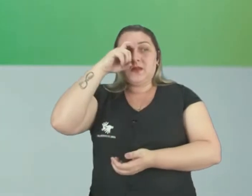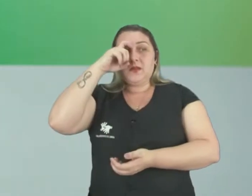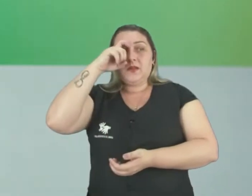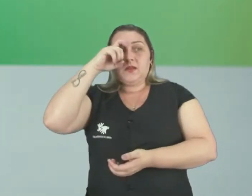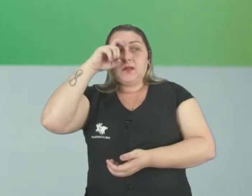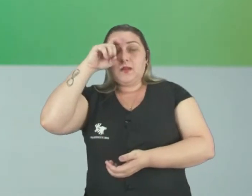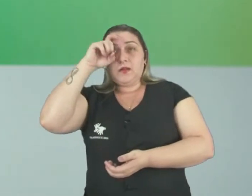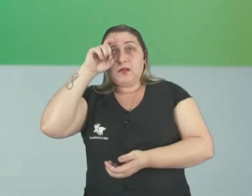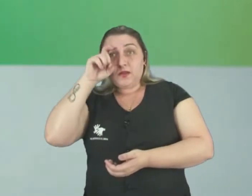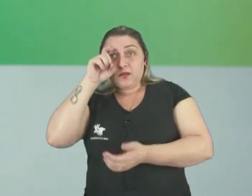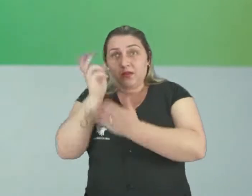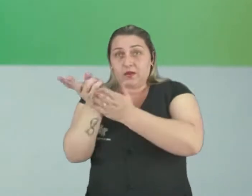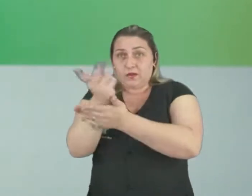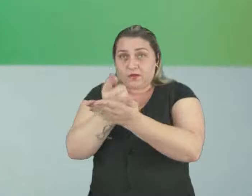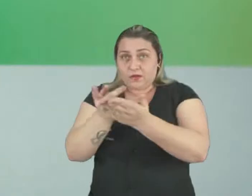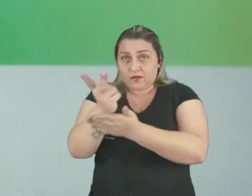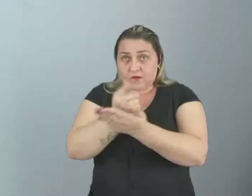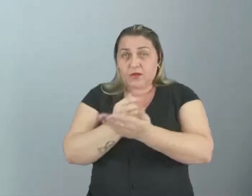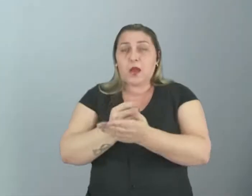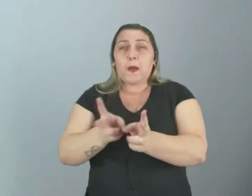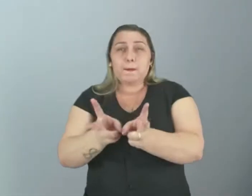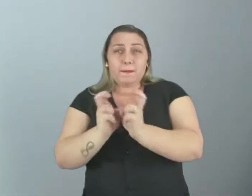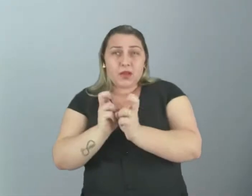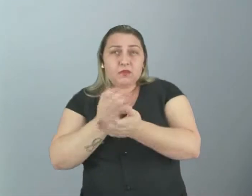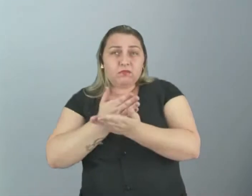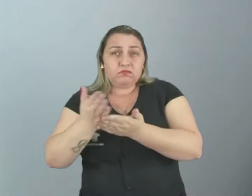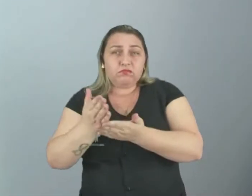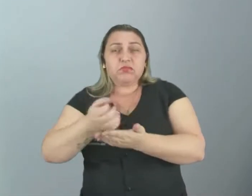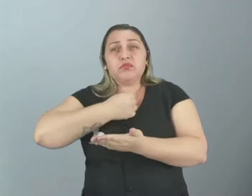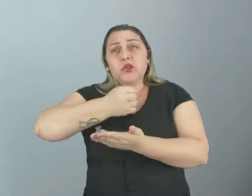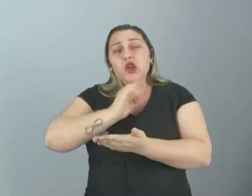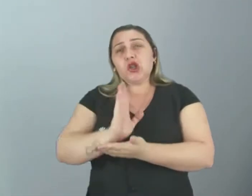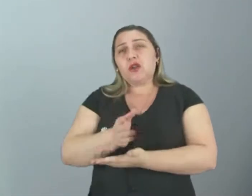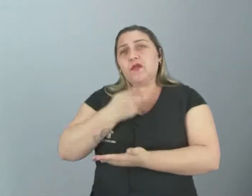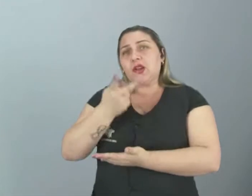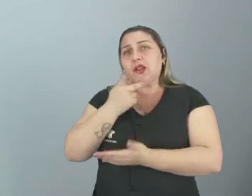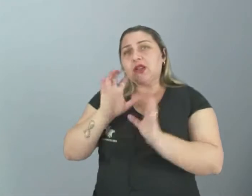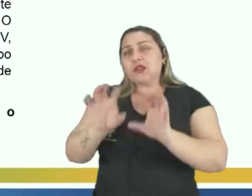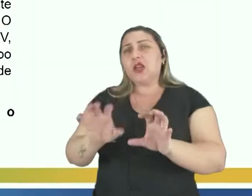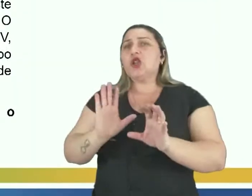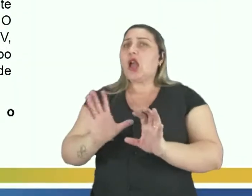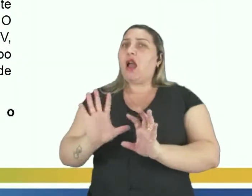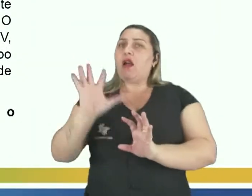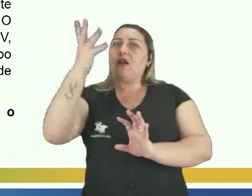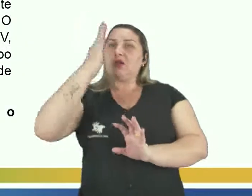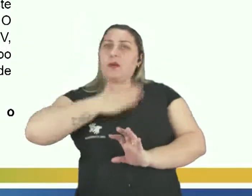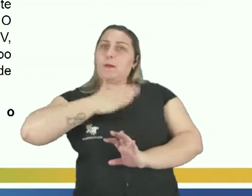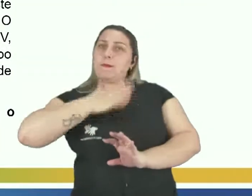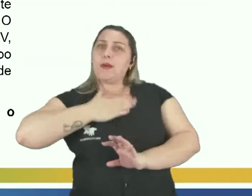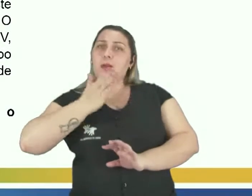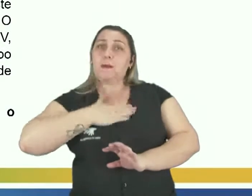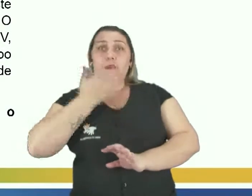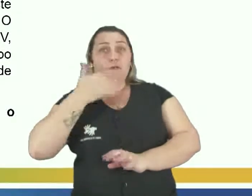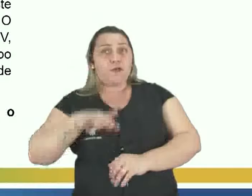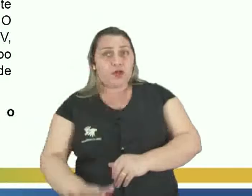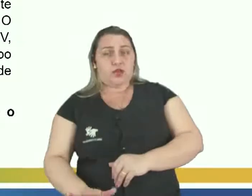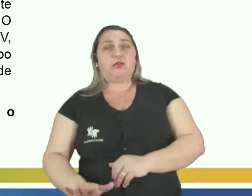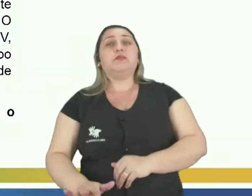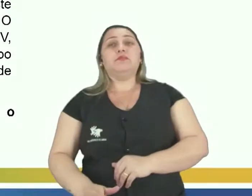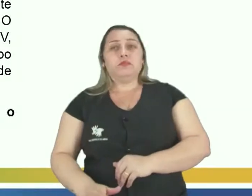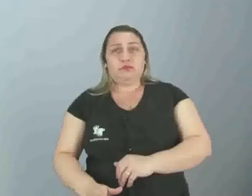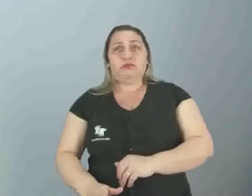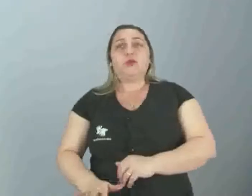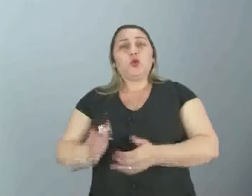contar um pouco da sua trajetória. Percebam que no início da entrevista ele já fala assim: já aconteceu comigo em minha infância, então é algo